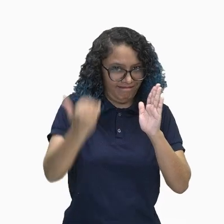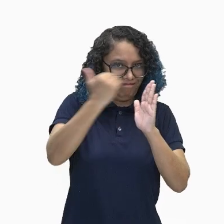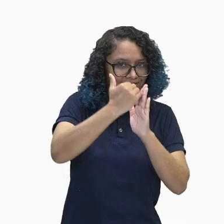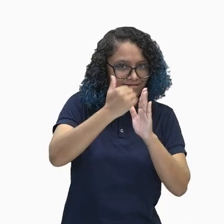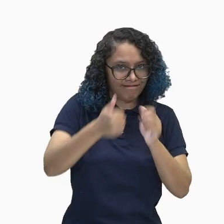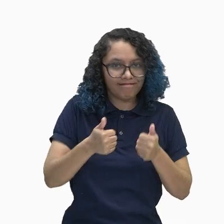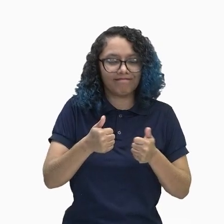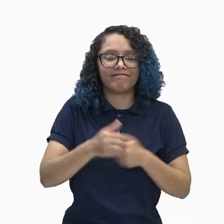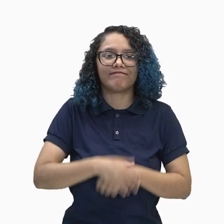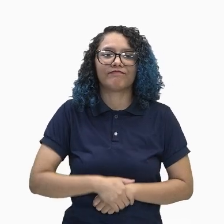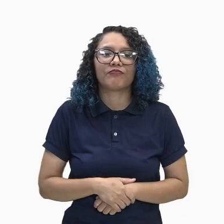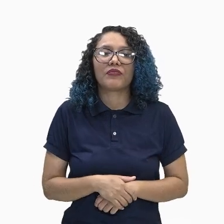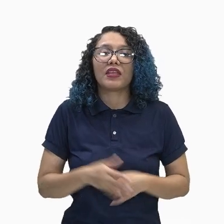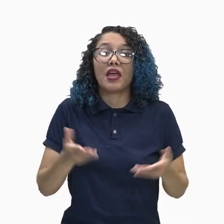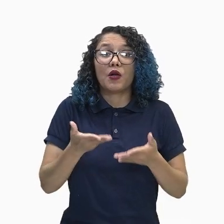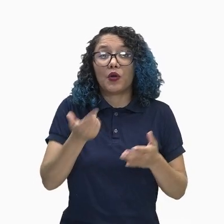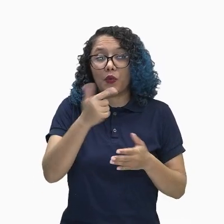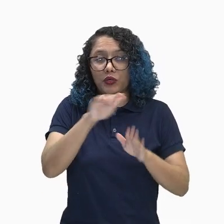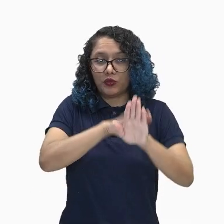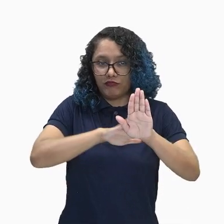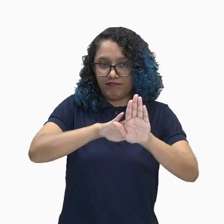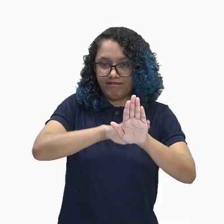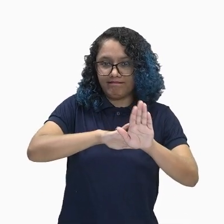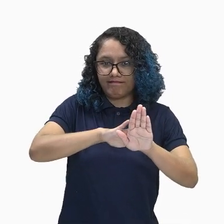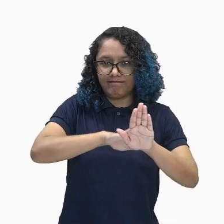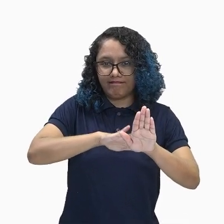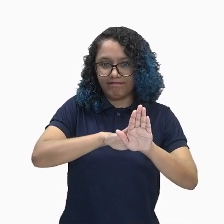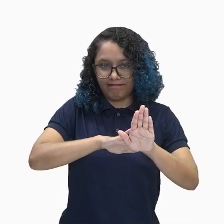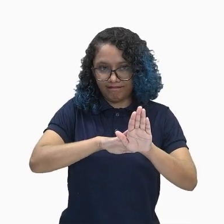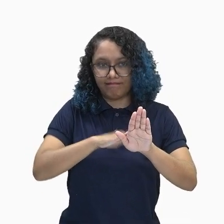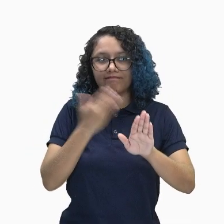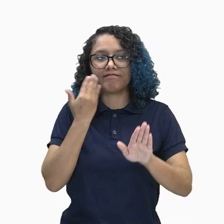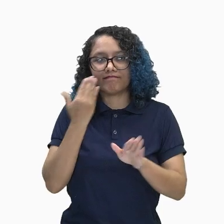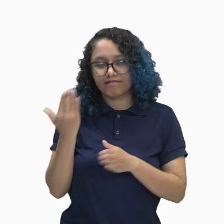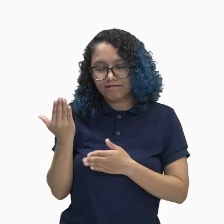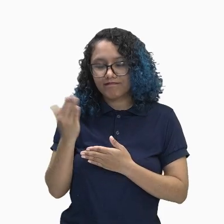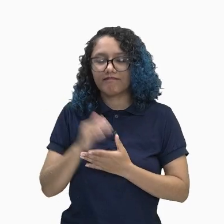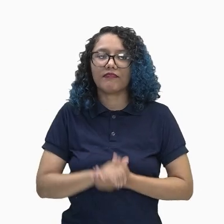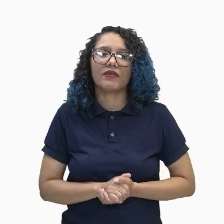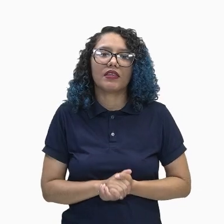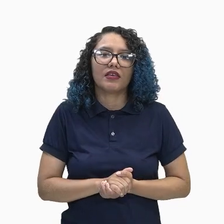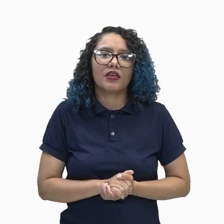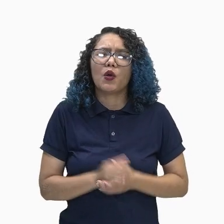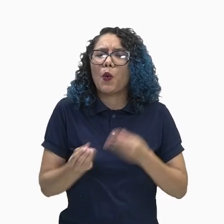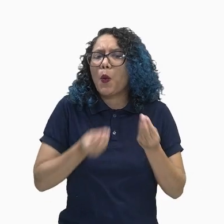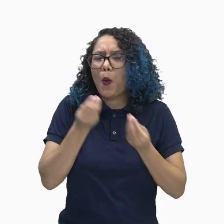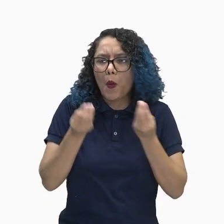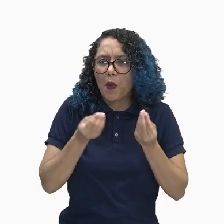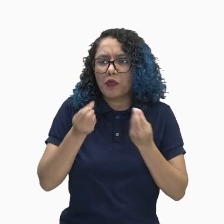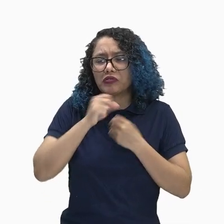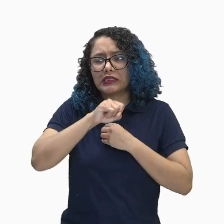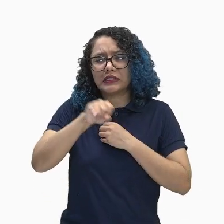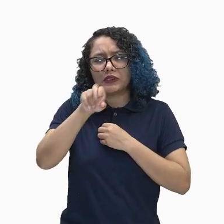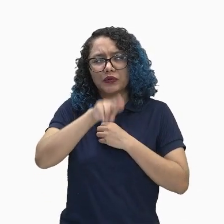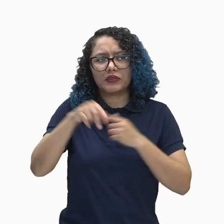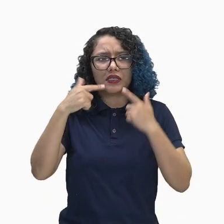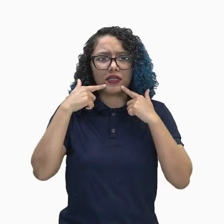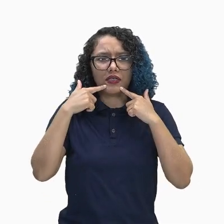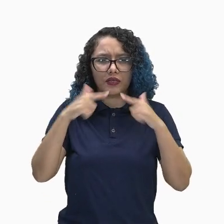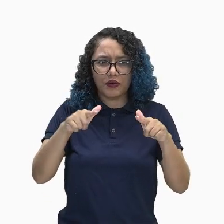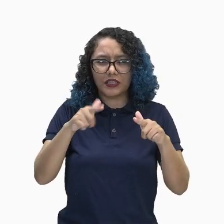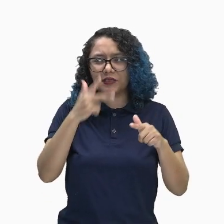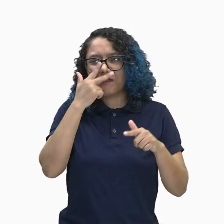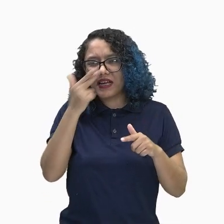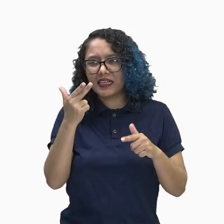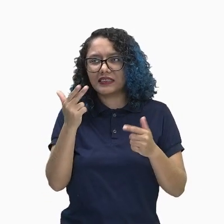temos agora o eufemismo. Ele ocorre quando se utiliza a linguagem de modo a suavizar